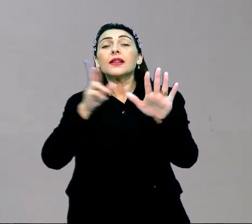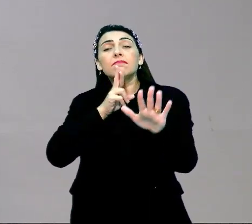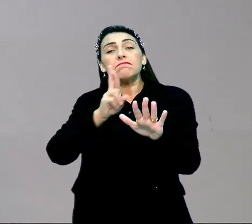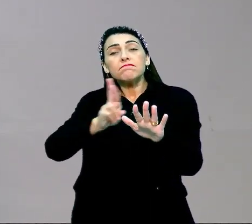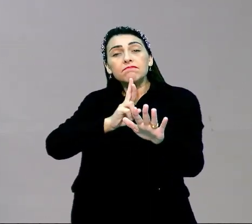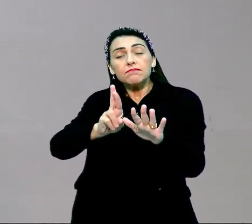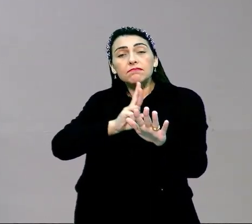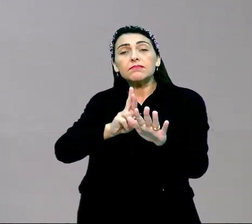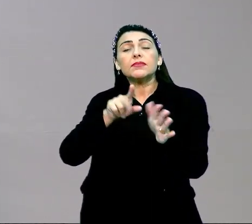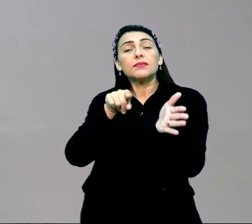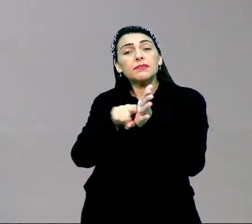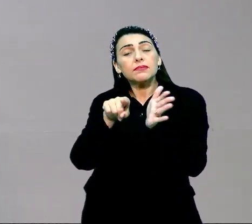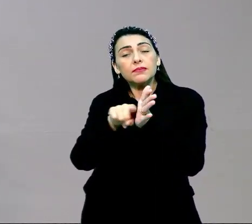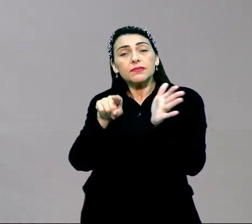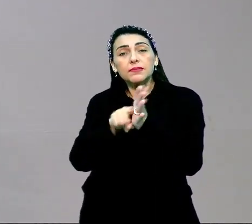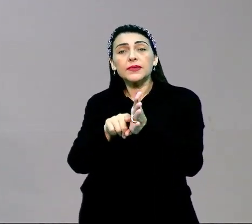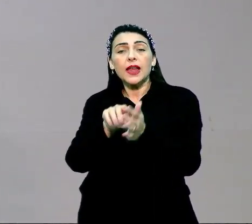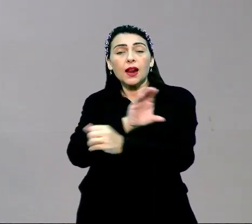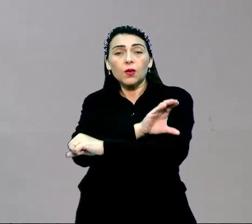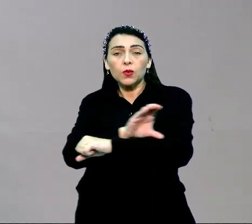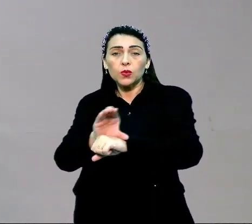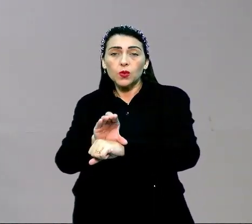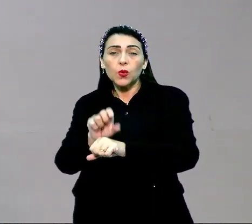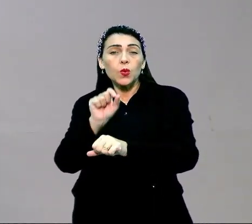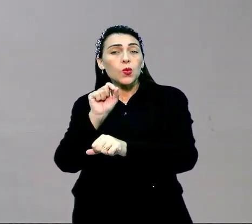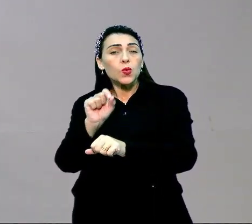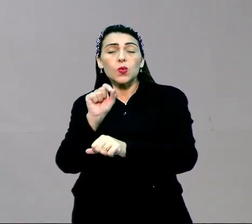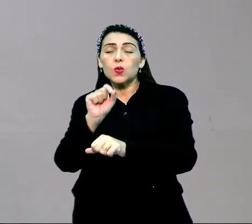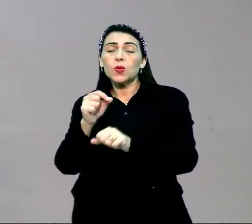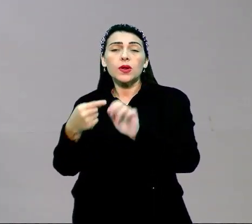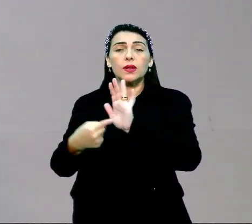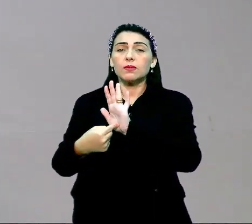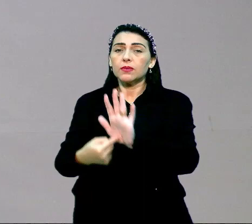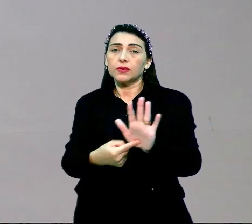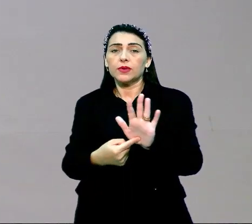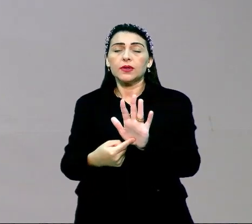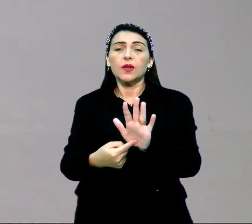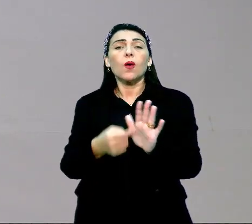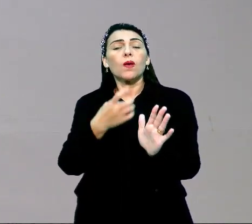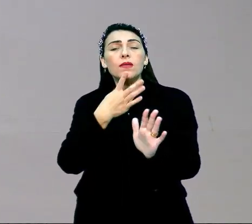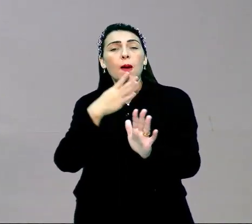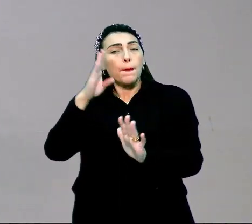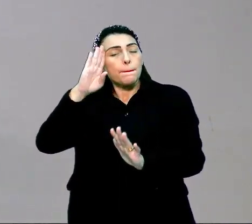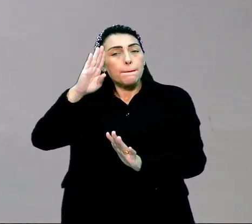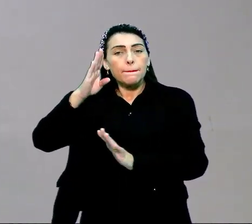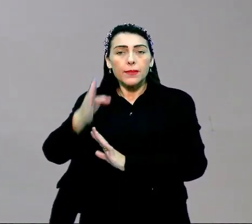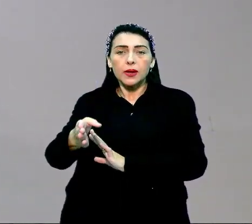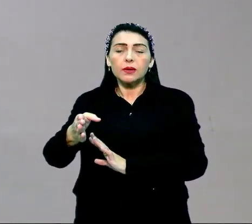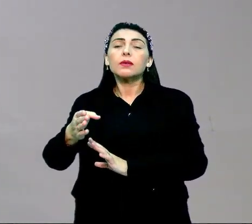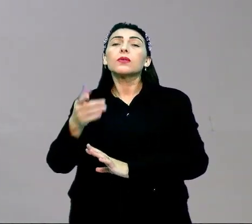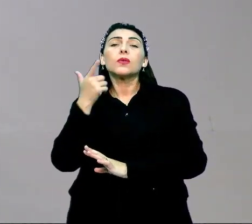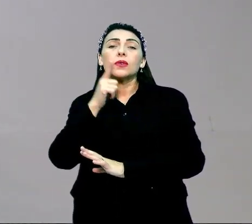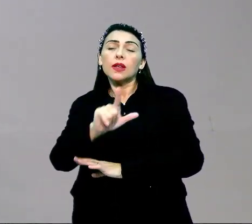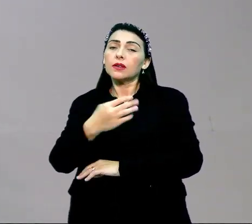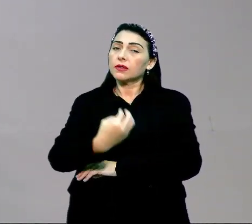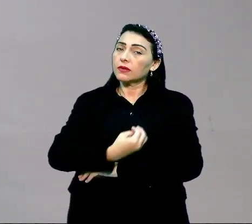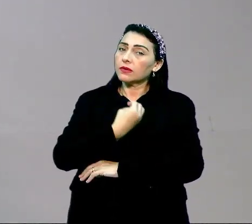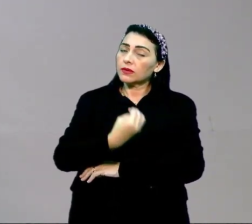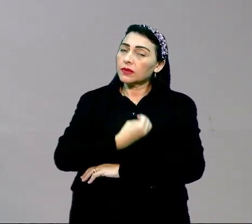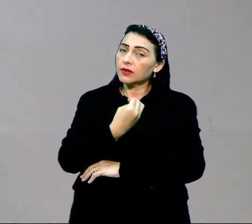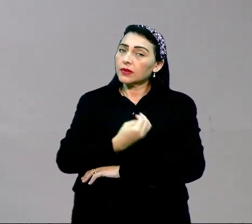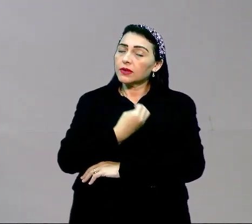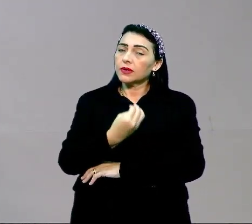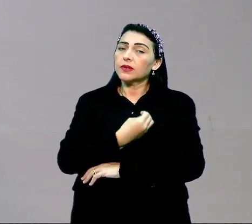que efetivamente é aquela cultura, do que ela está retratando. Então, a gente conhecer as principais que a gente consegue vivenciar vai